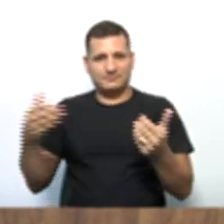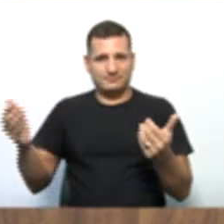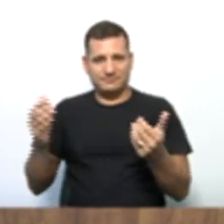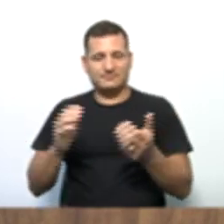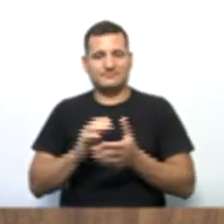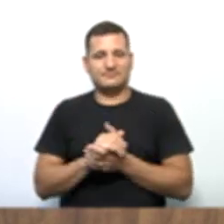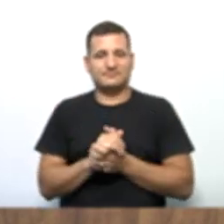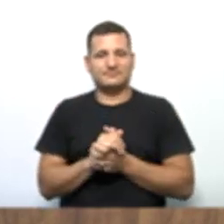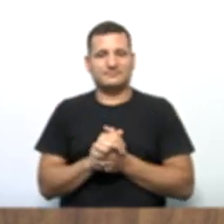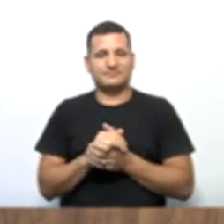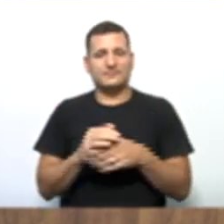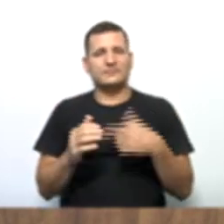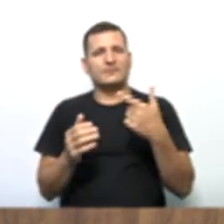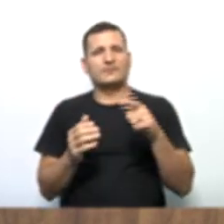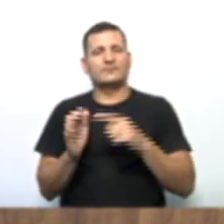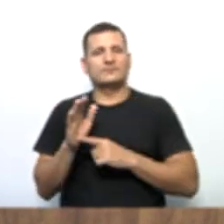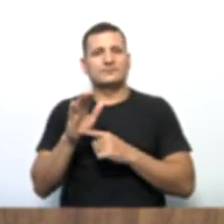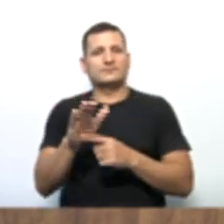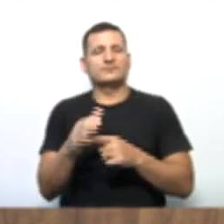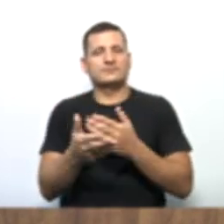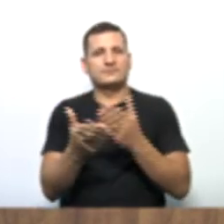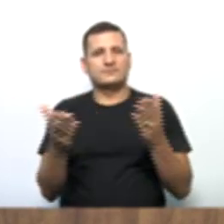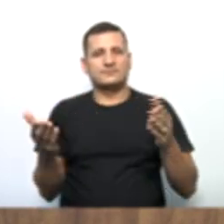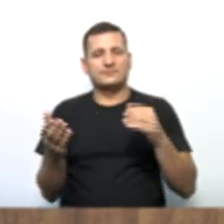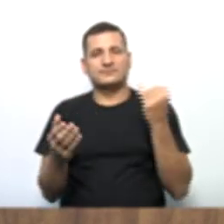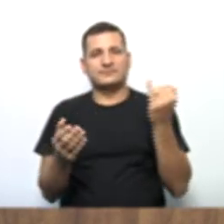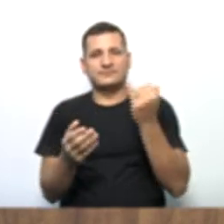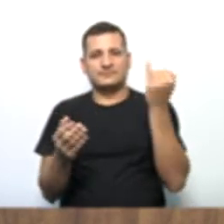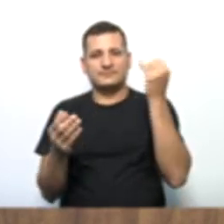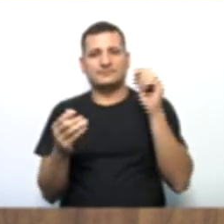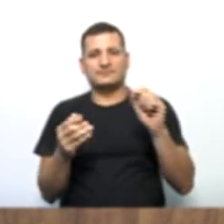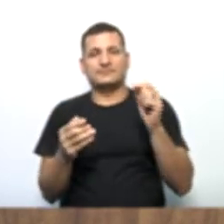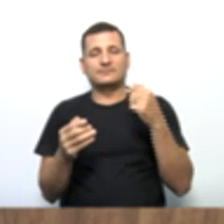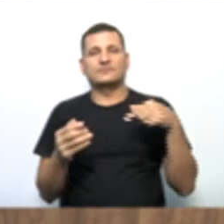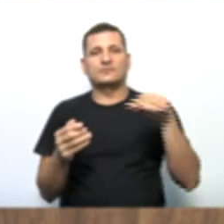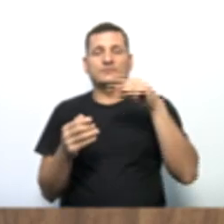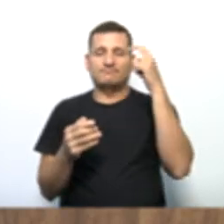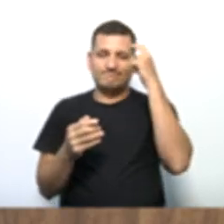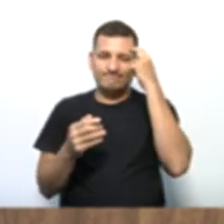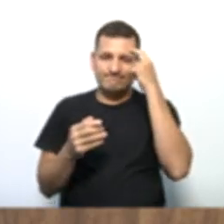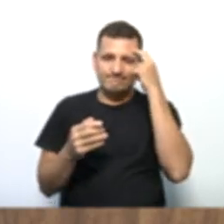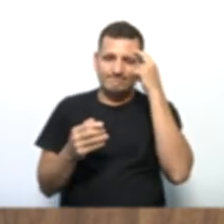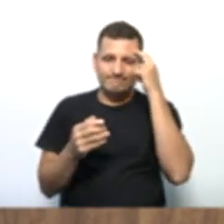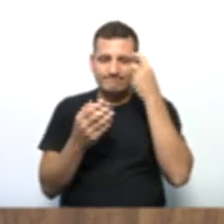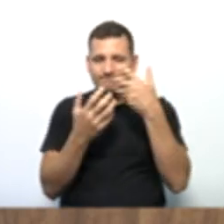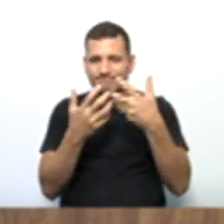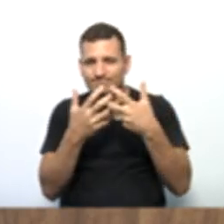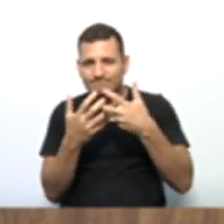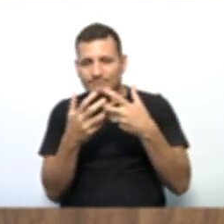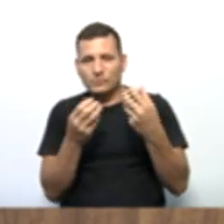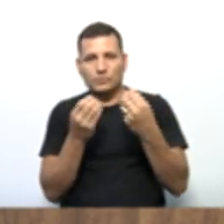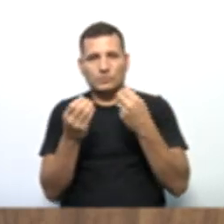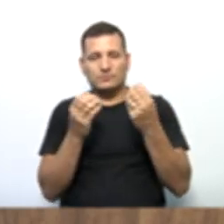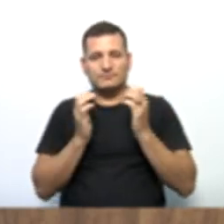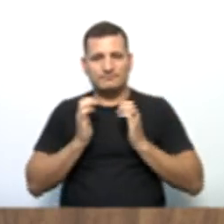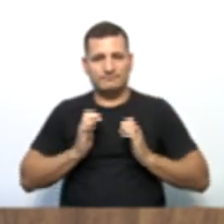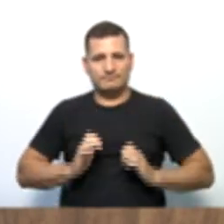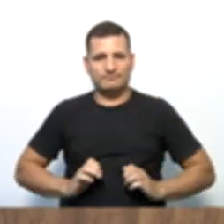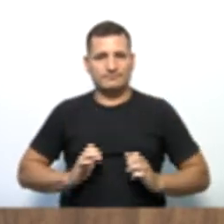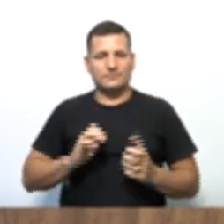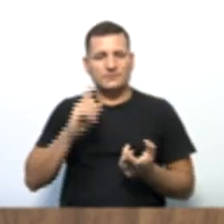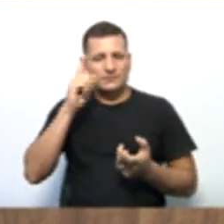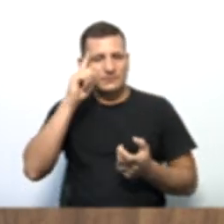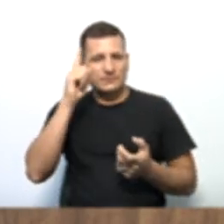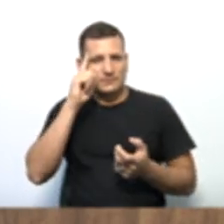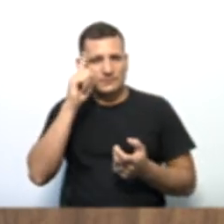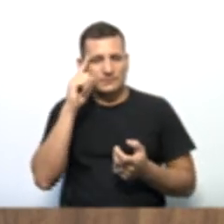disciplina. E mais uma vez demonstrando aqui para vocês a importância, né, da gente pensar um pouquinho da ética no nosso dia a dia e que, de alguma maneira,